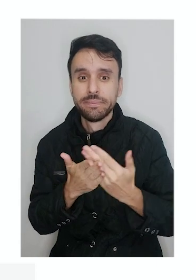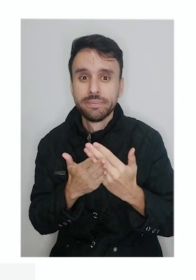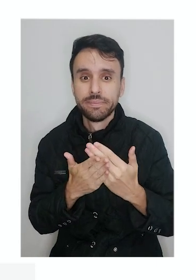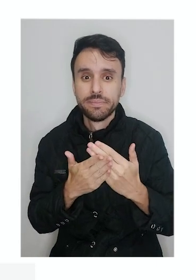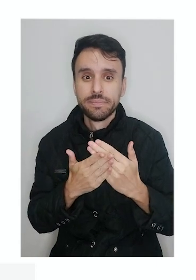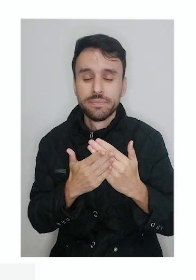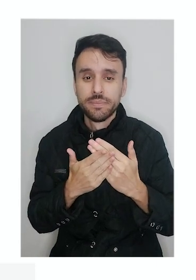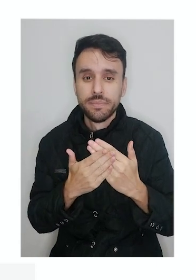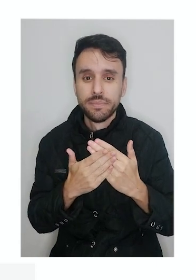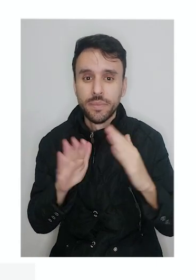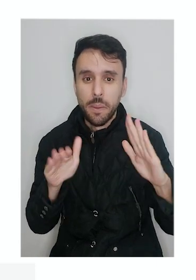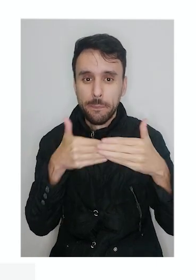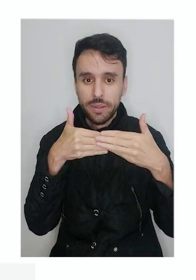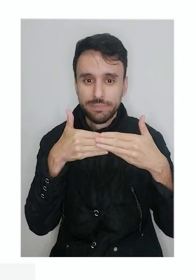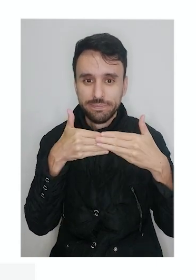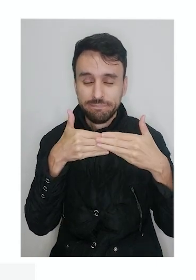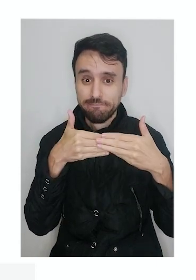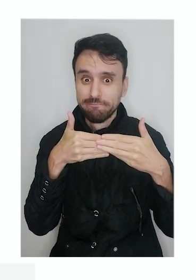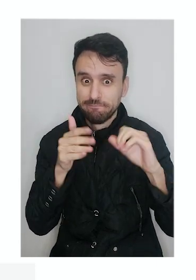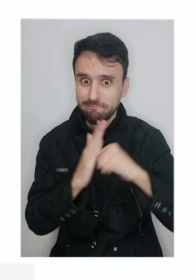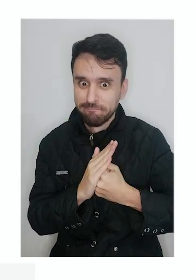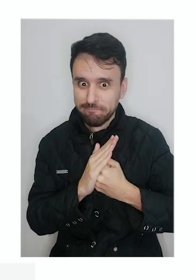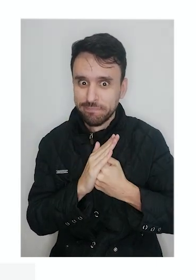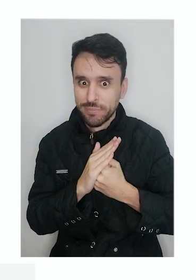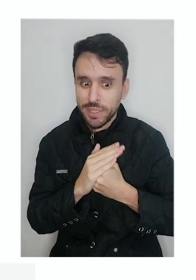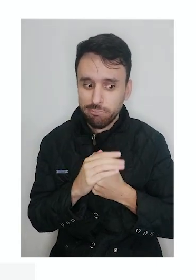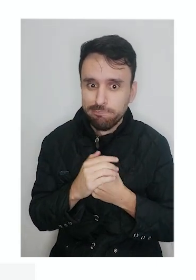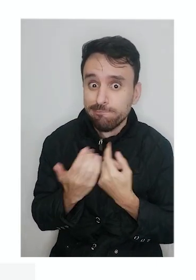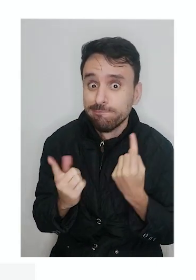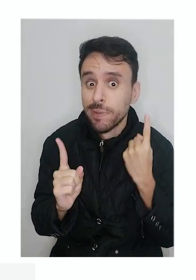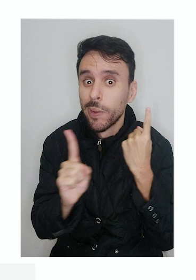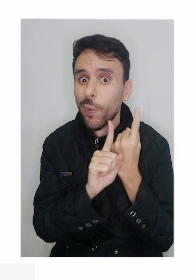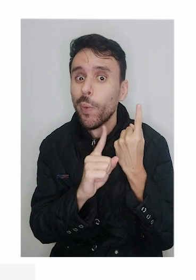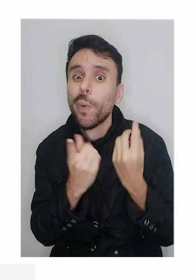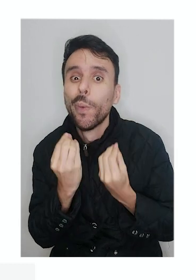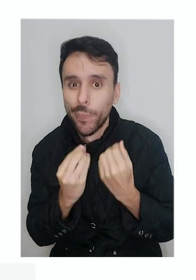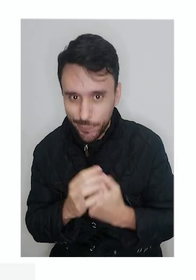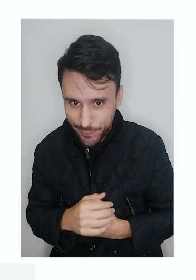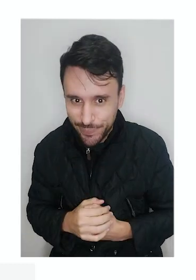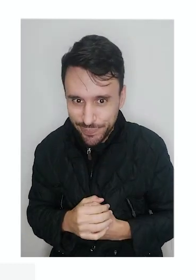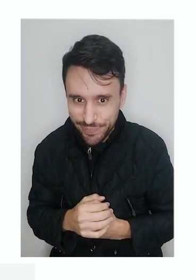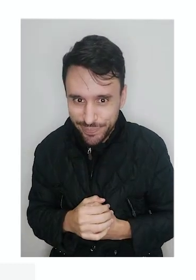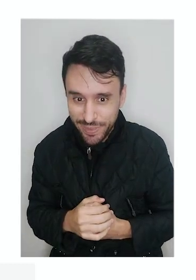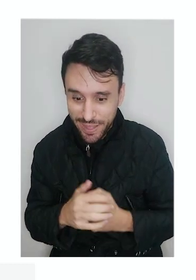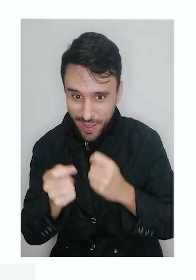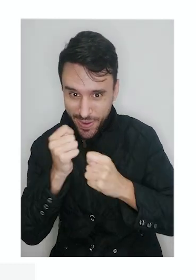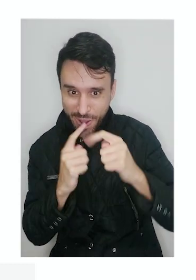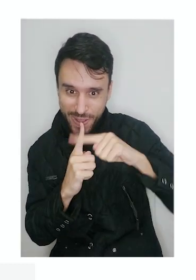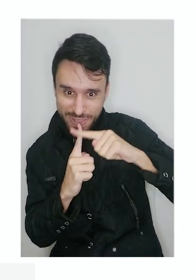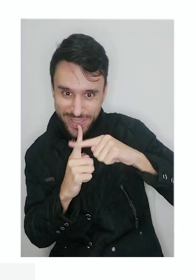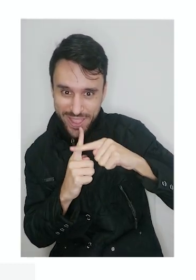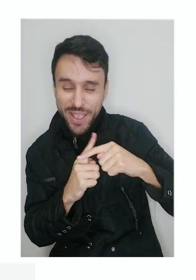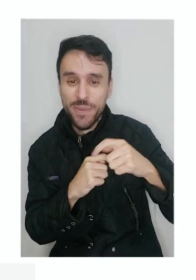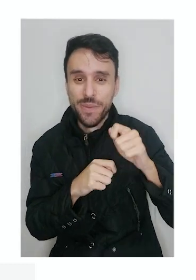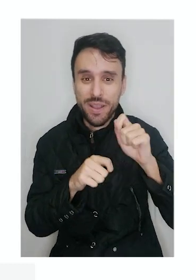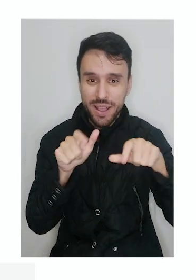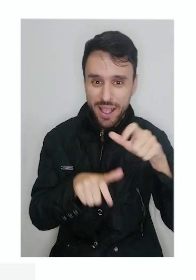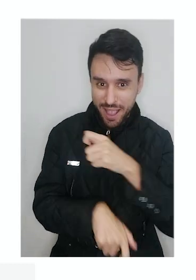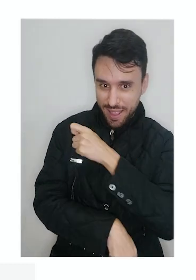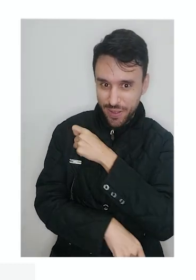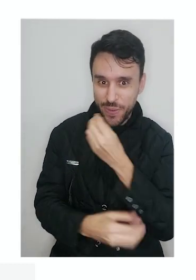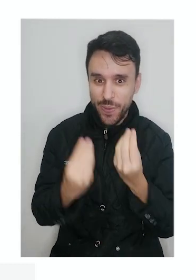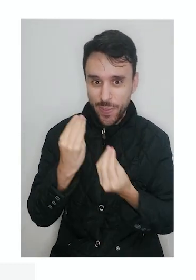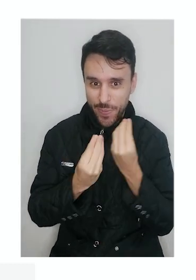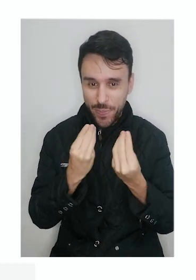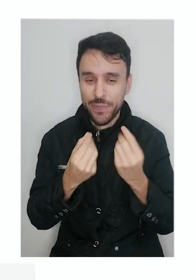escondê-los. E agora? Onde será que estão os termômetros e os estudantes? E agora, você consegue já?